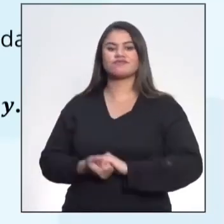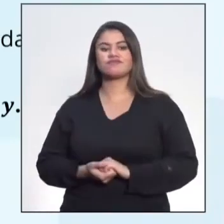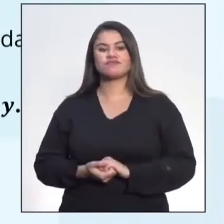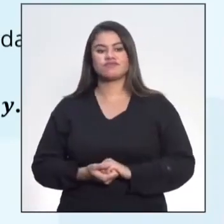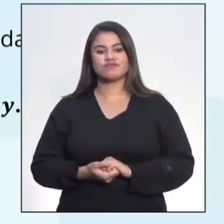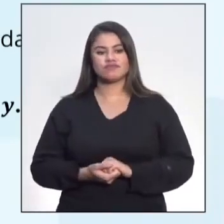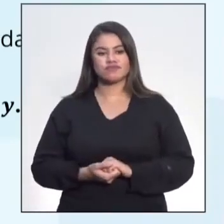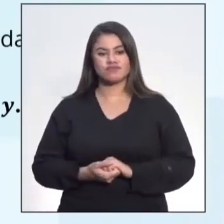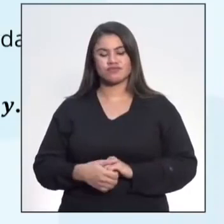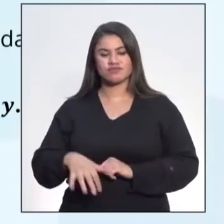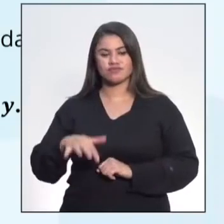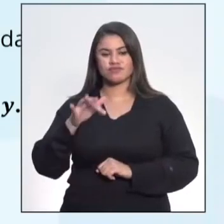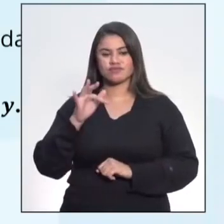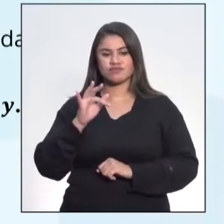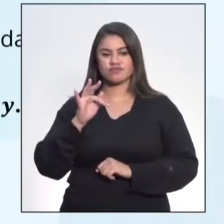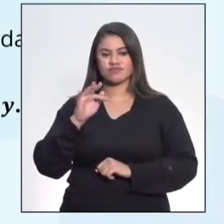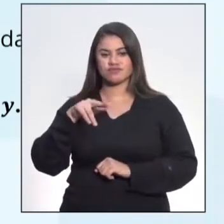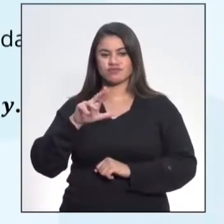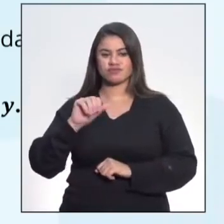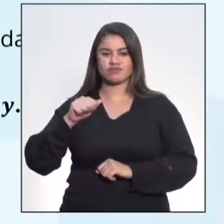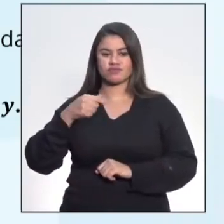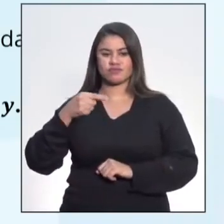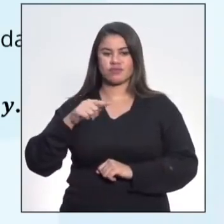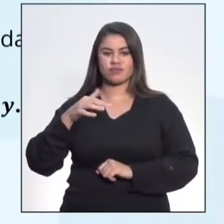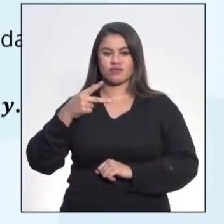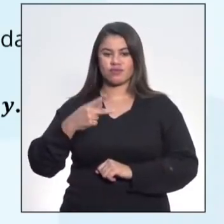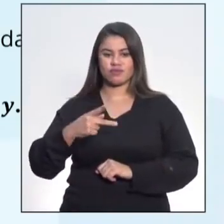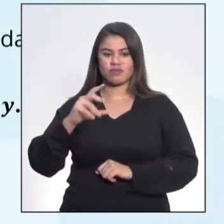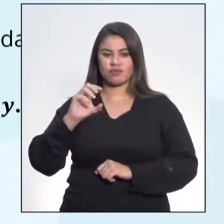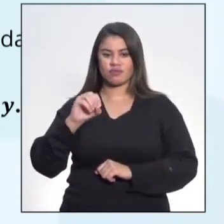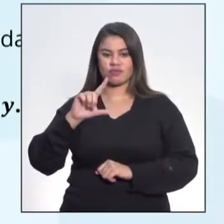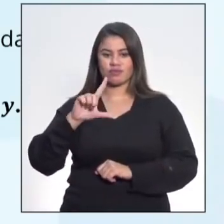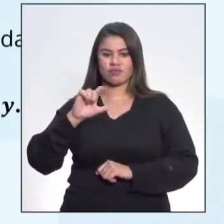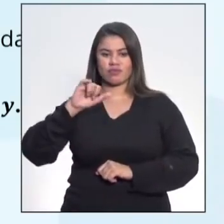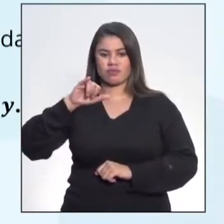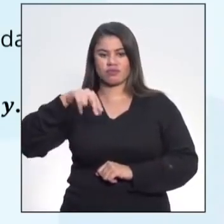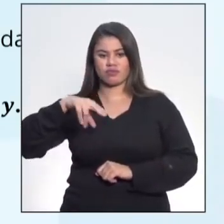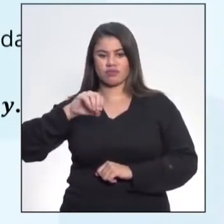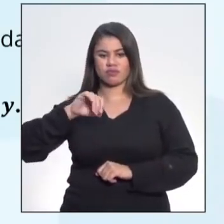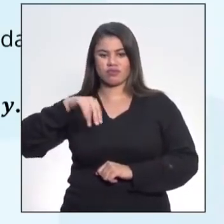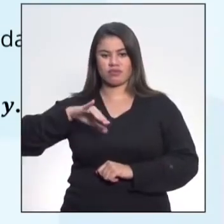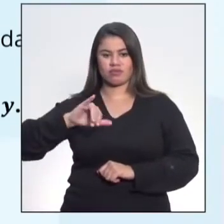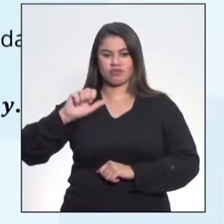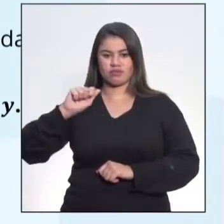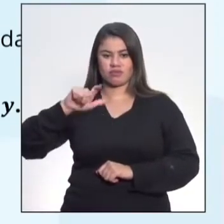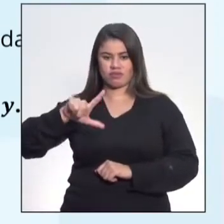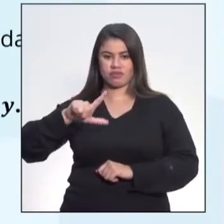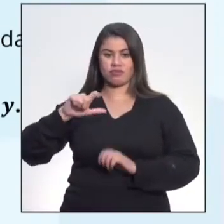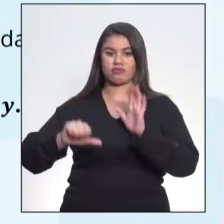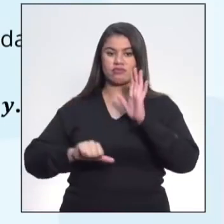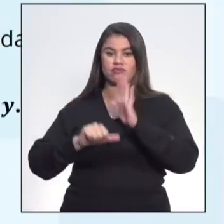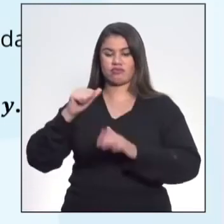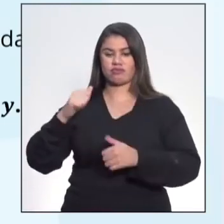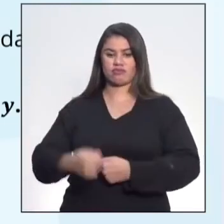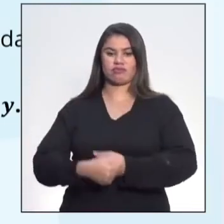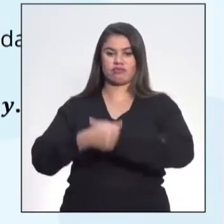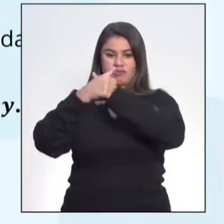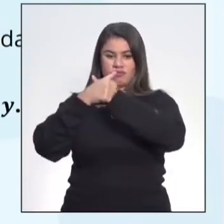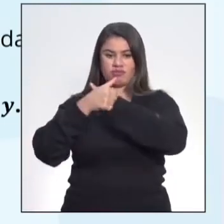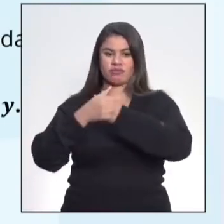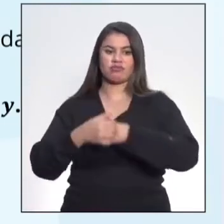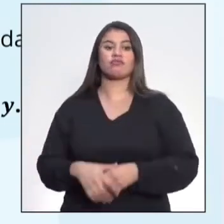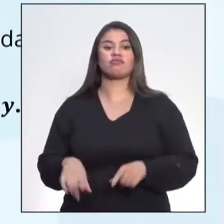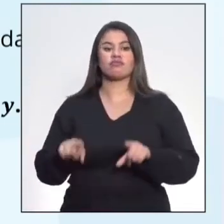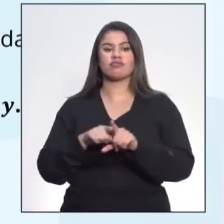função polinomial do primeiro grau e depois está escrito função afim. Esses são os três nomes que você pode